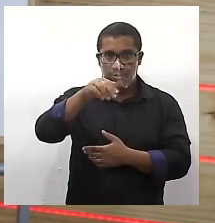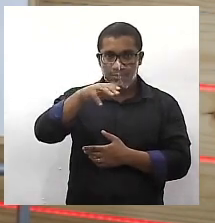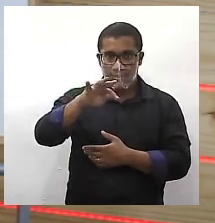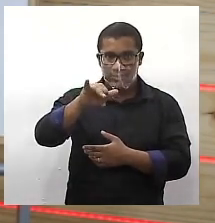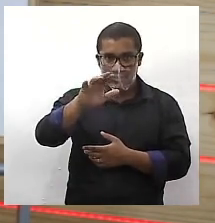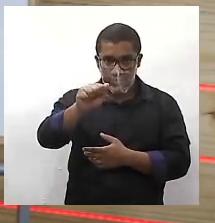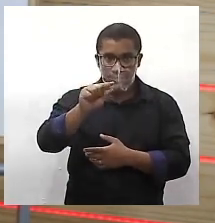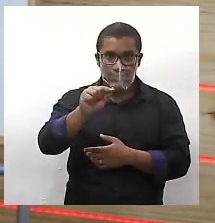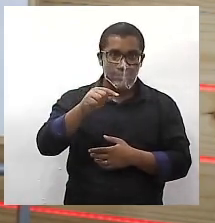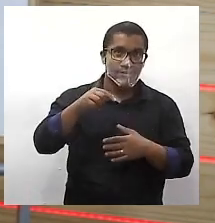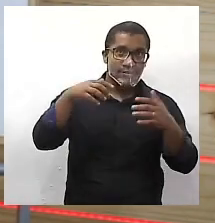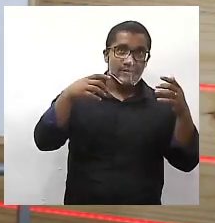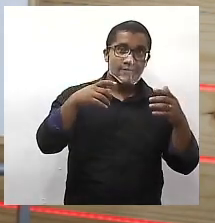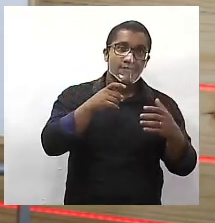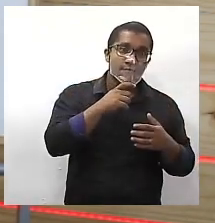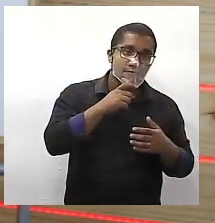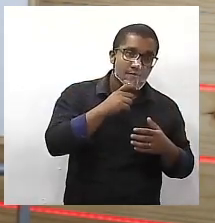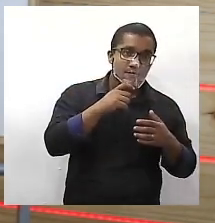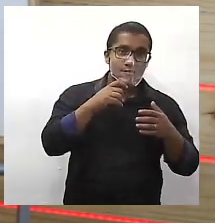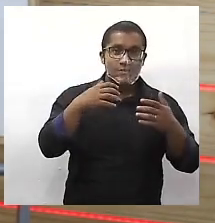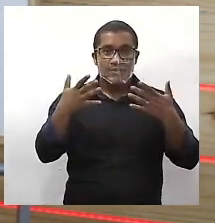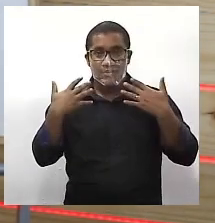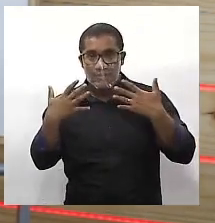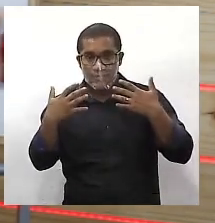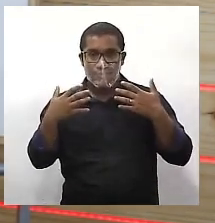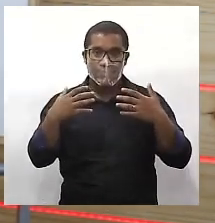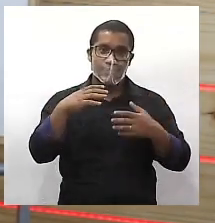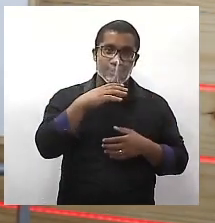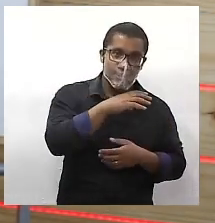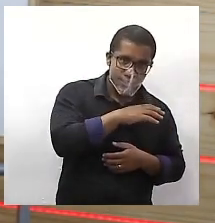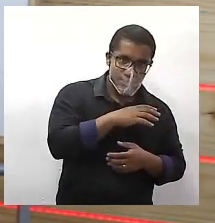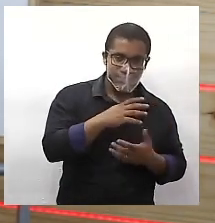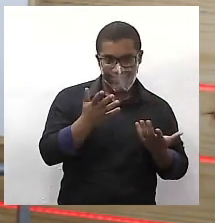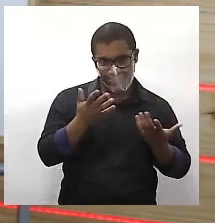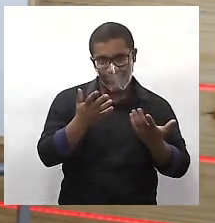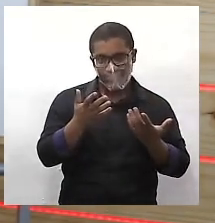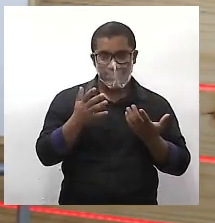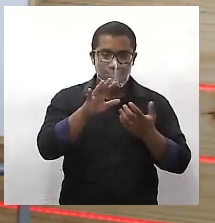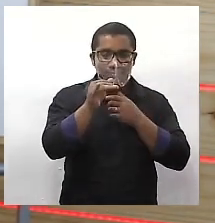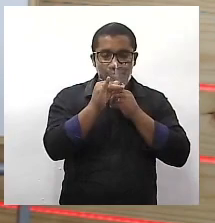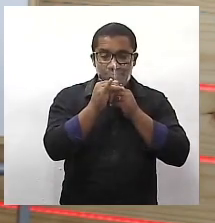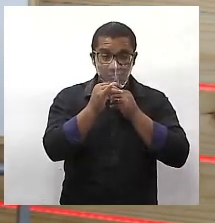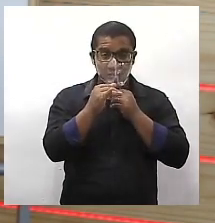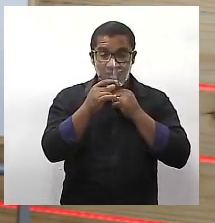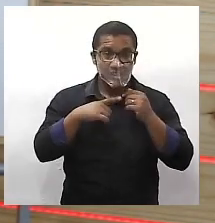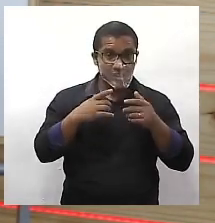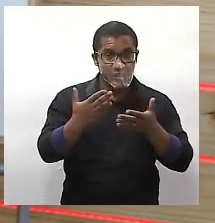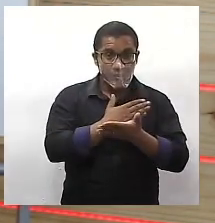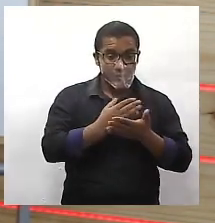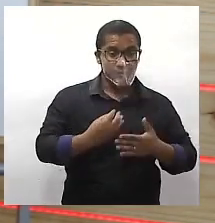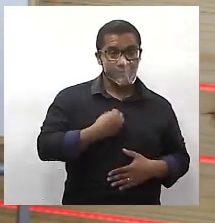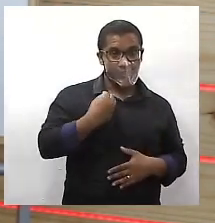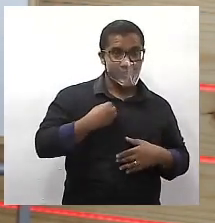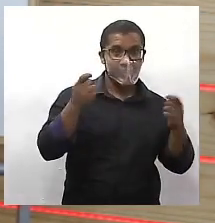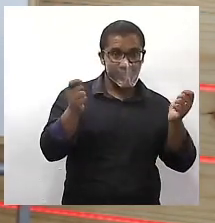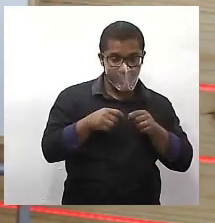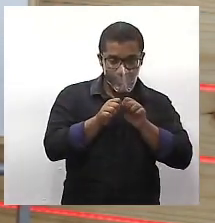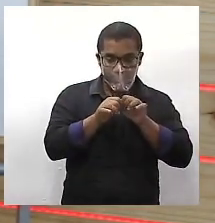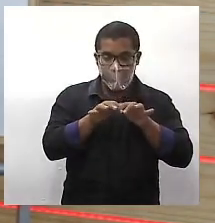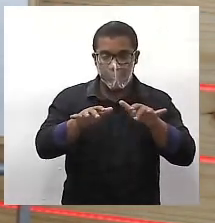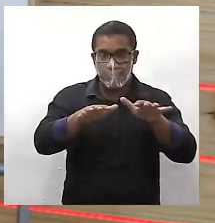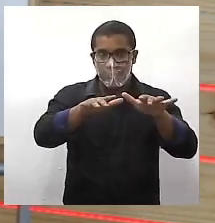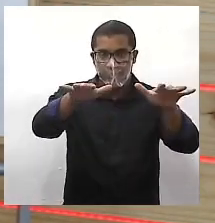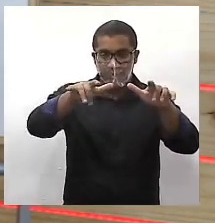são propícios para algumas populações conseguirem se espalhar. Por exemplo, tem determinados seres vivos que não conseguem se espalhar